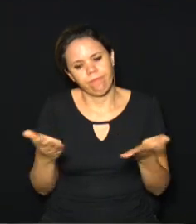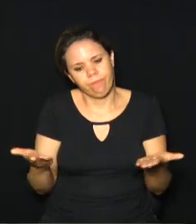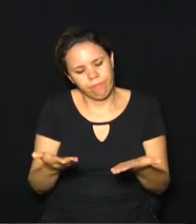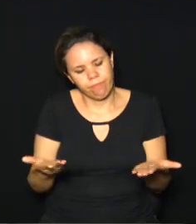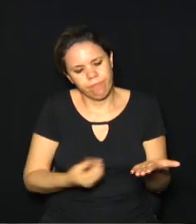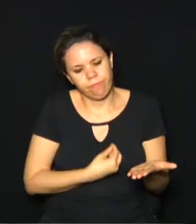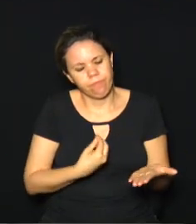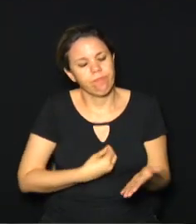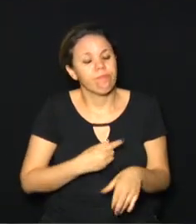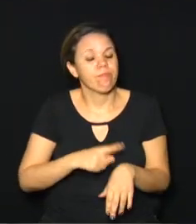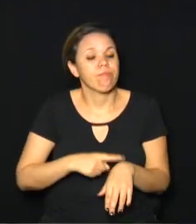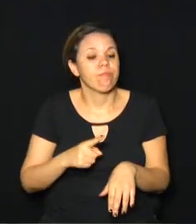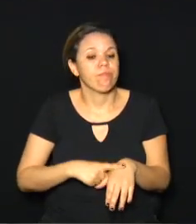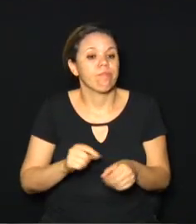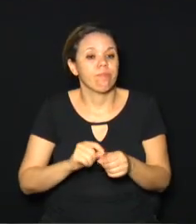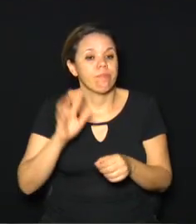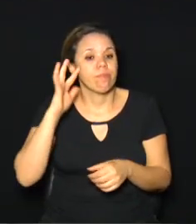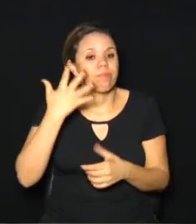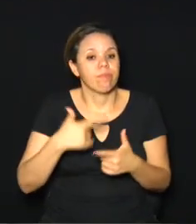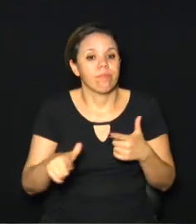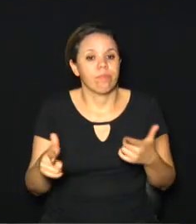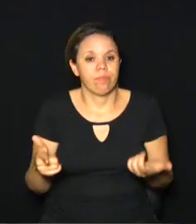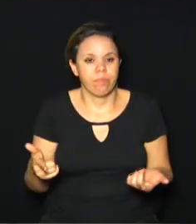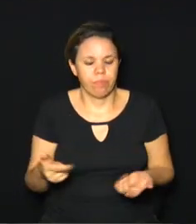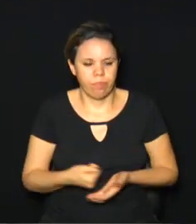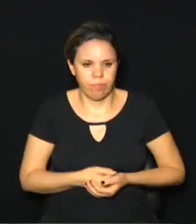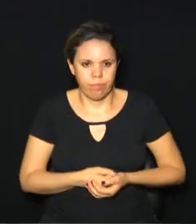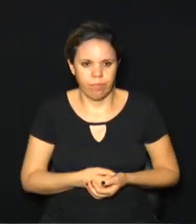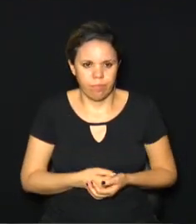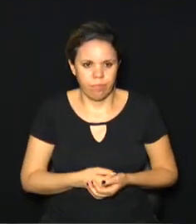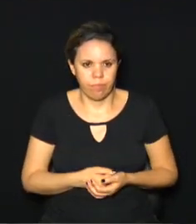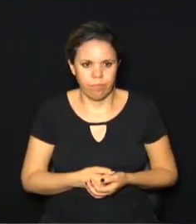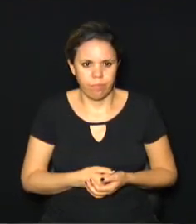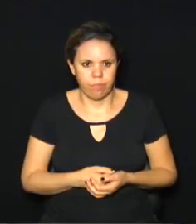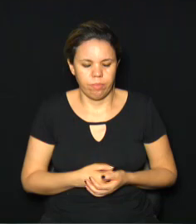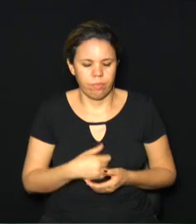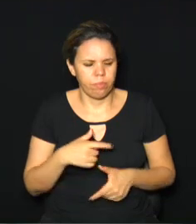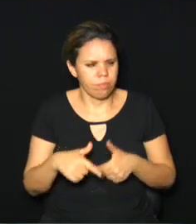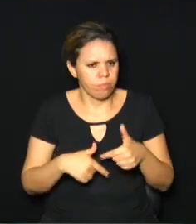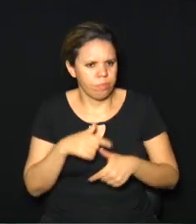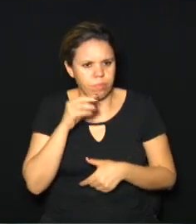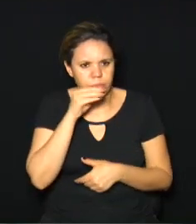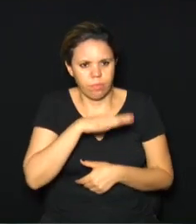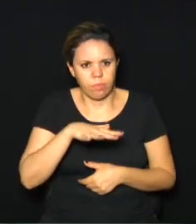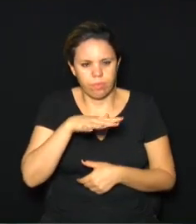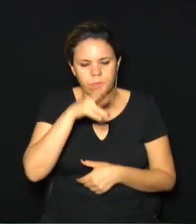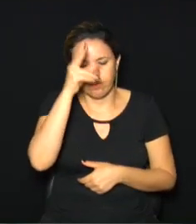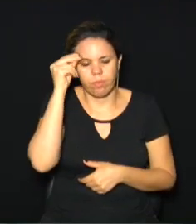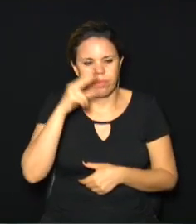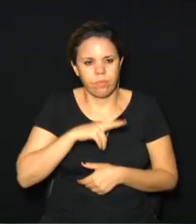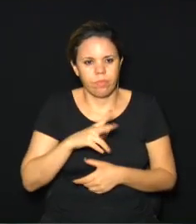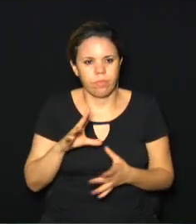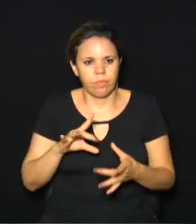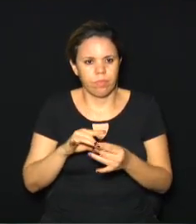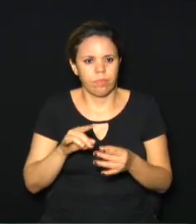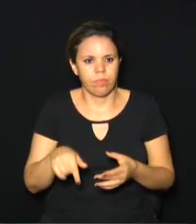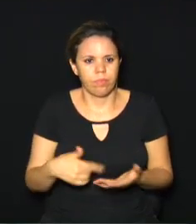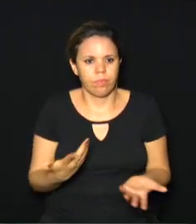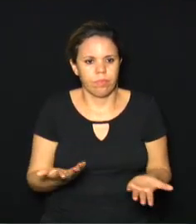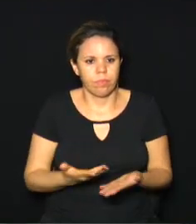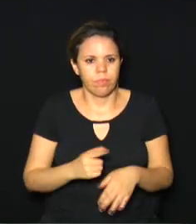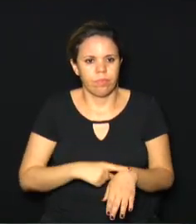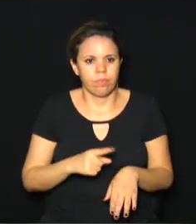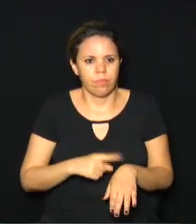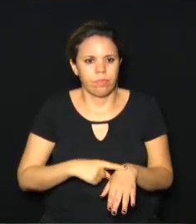e como é que nós vamos fazer para resolver esse problema. Então, todas as autoridades, o setor privado, todos estamos unidos nisso. Eu acho que é um momento